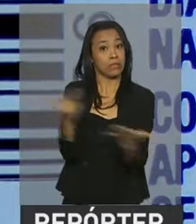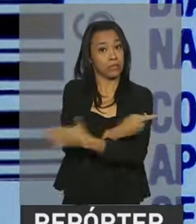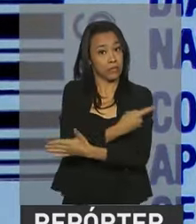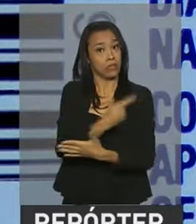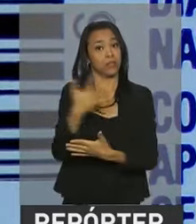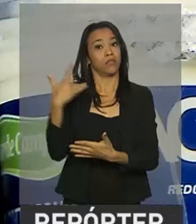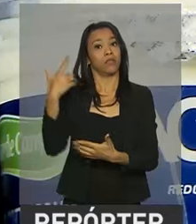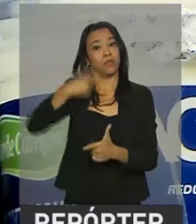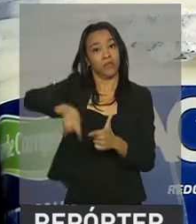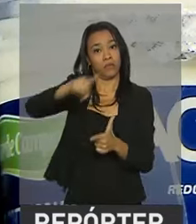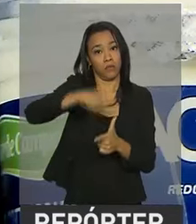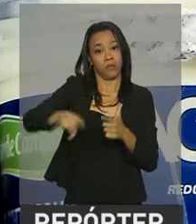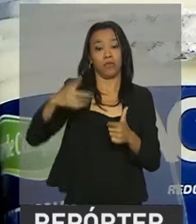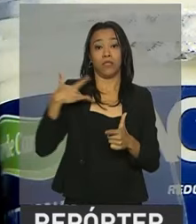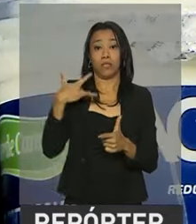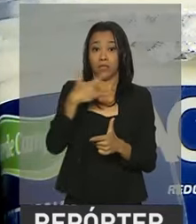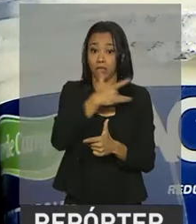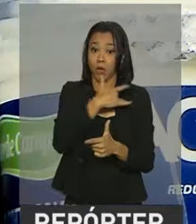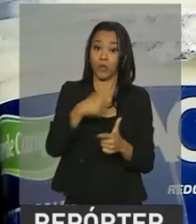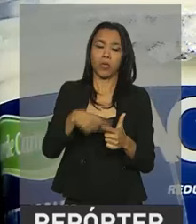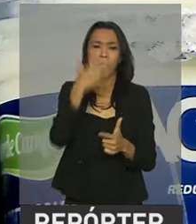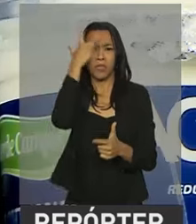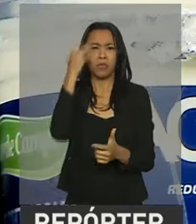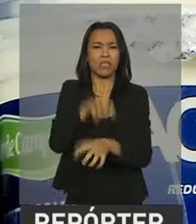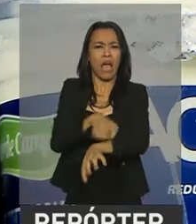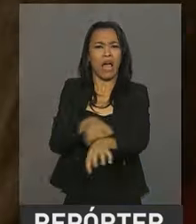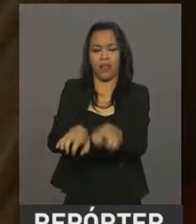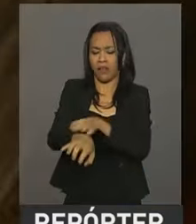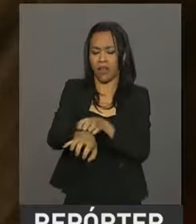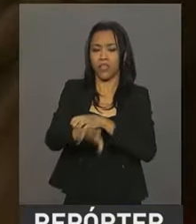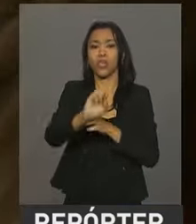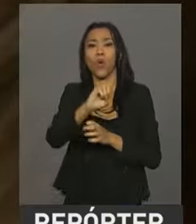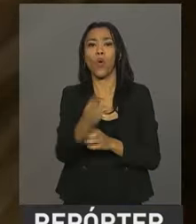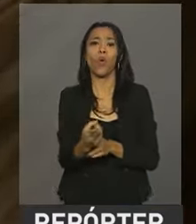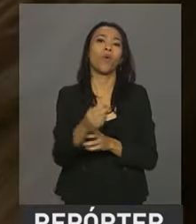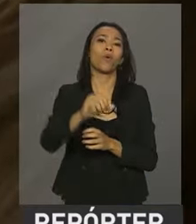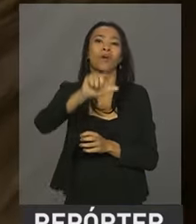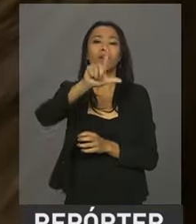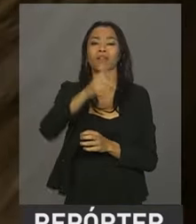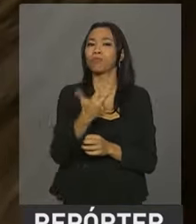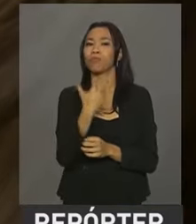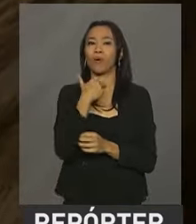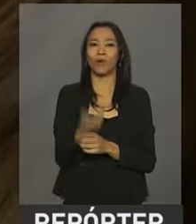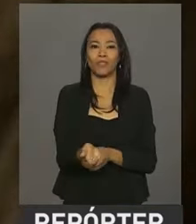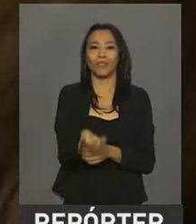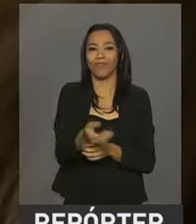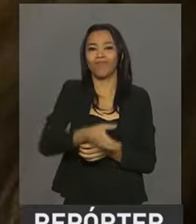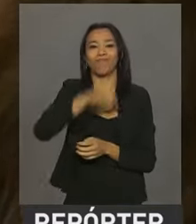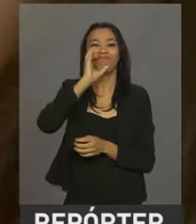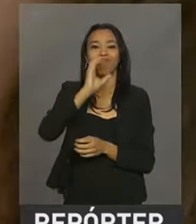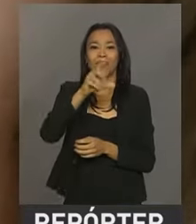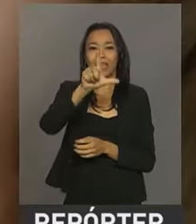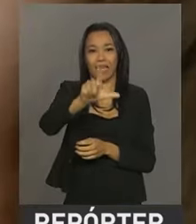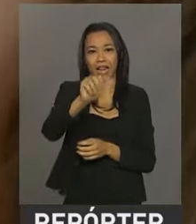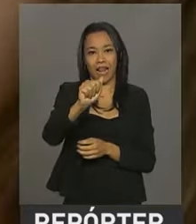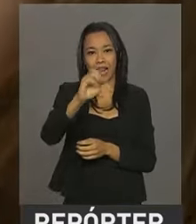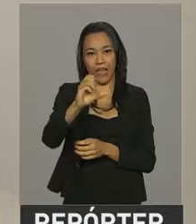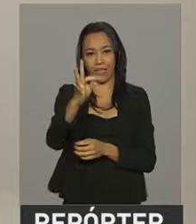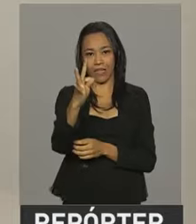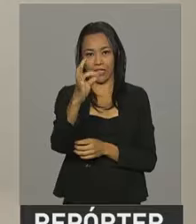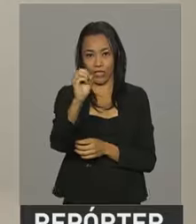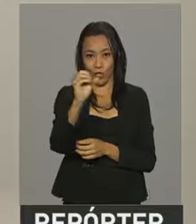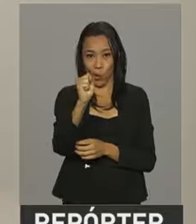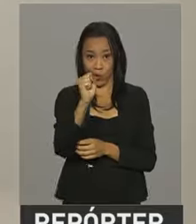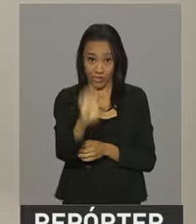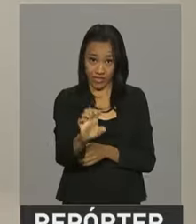complicações em pessoas alérgicas ou intolerantes o pequeno Bernardo tem intolerância à lactose desde bebê